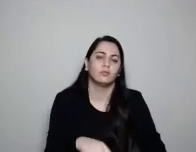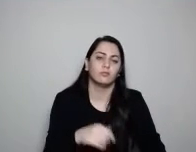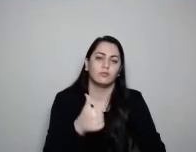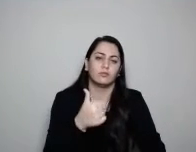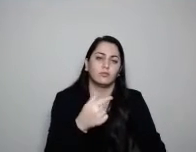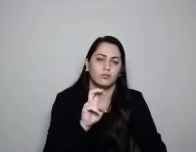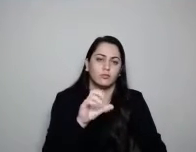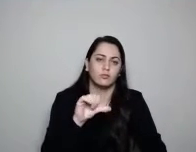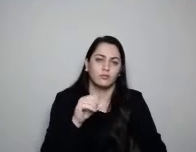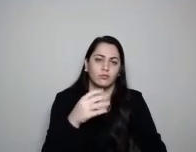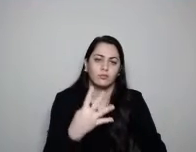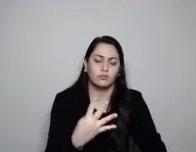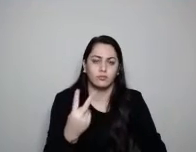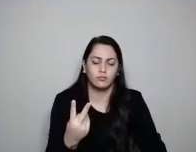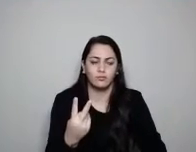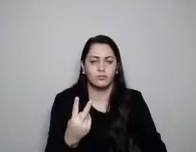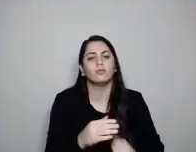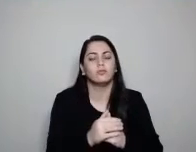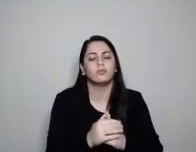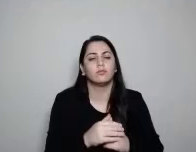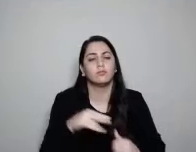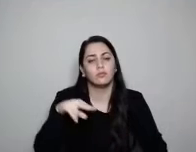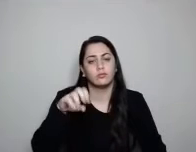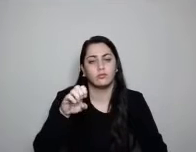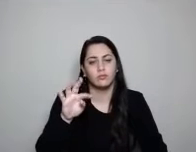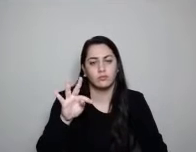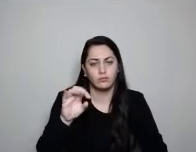Cristina Araújo. Certo, Eugênia...